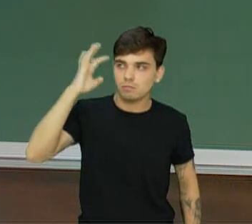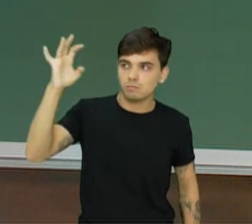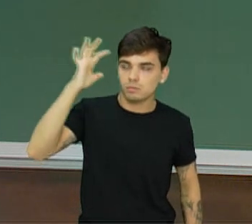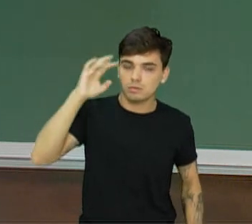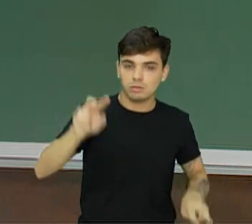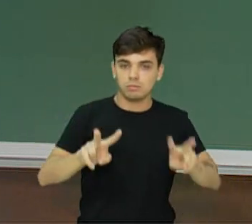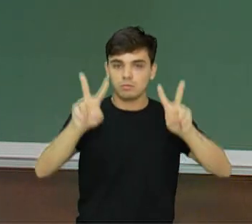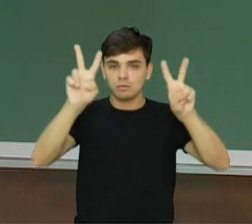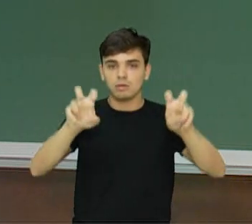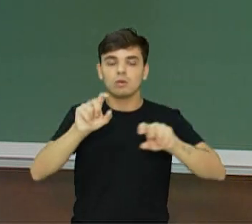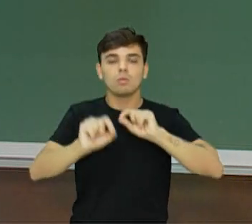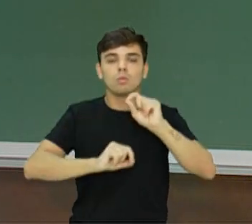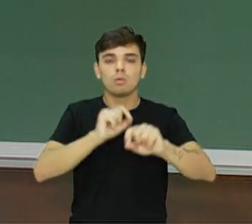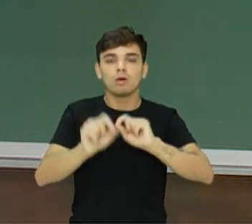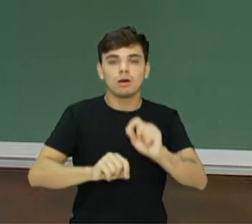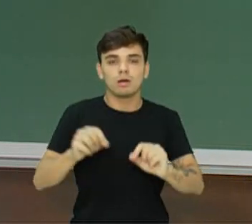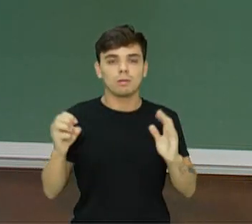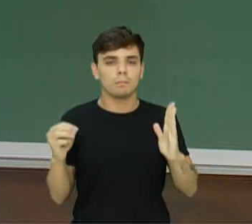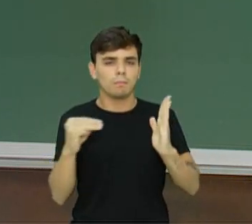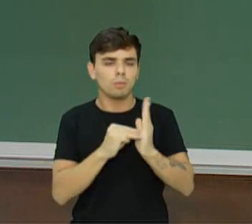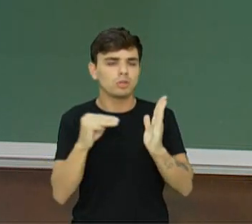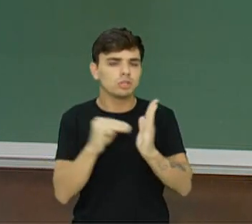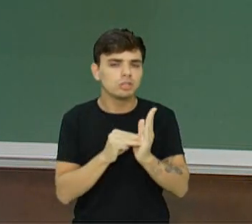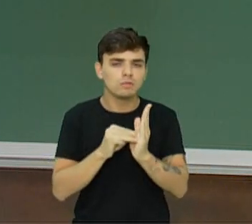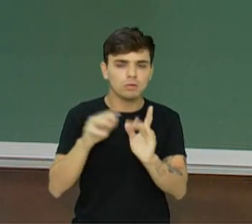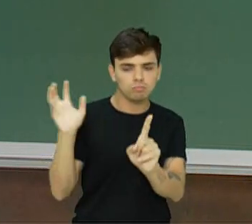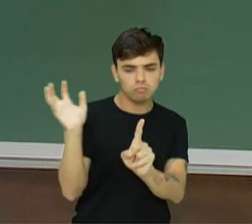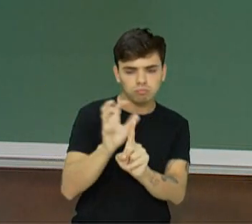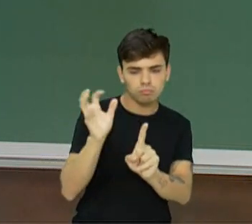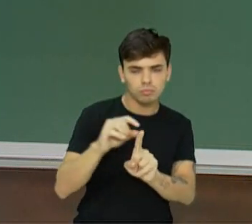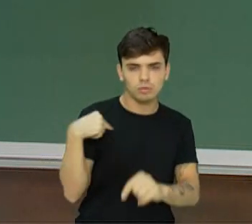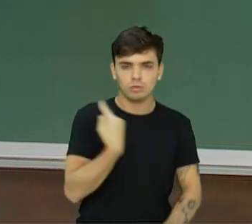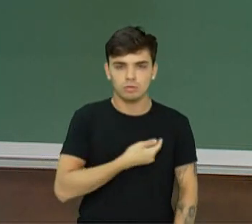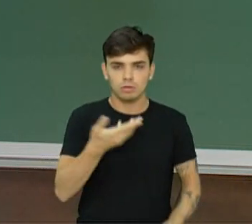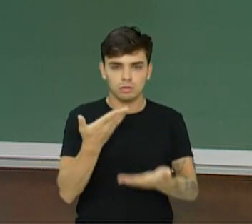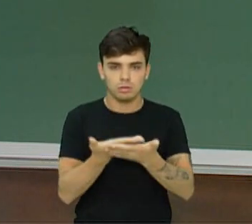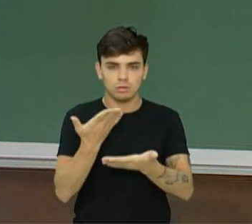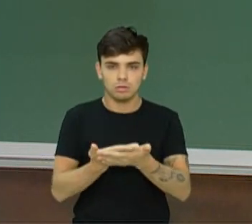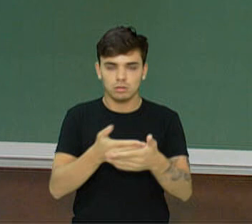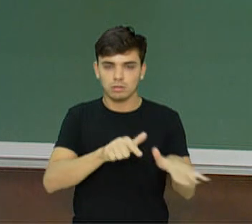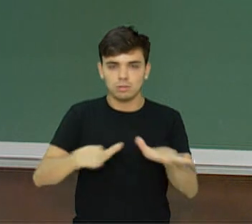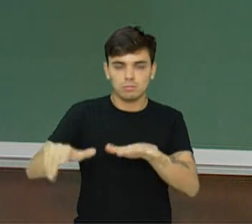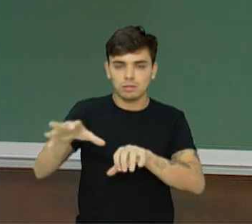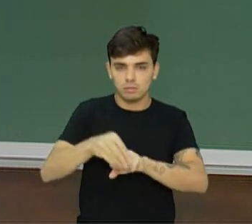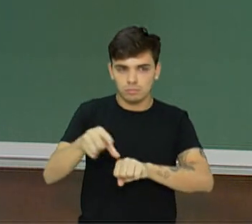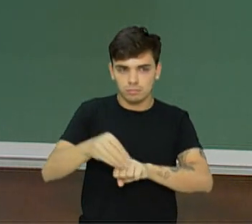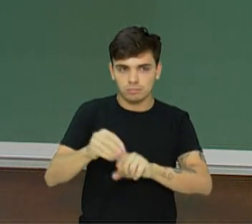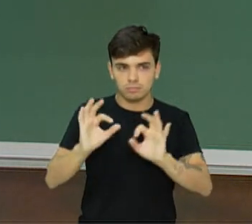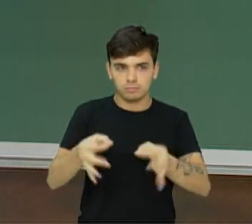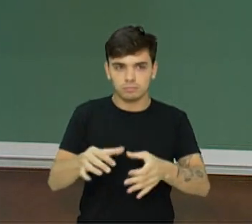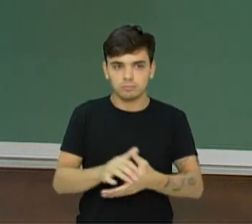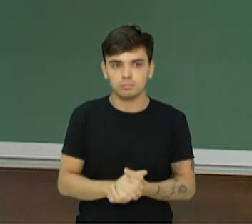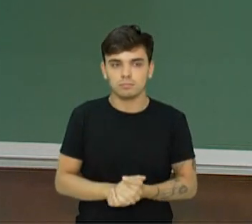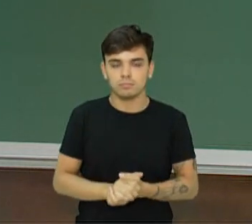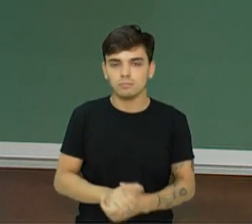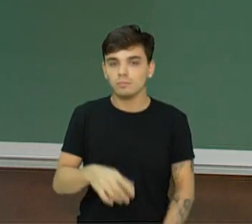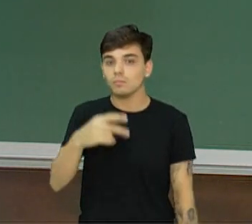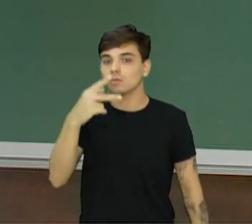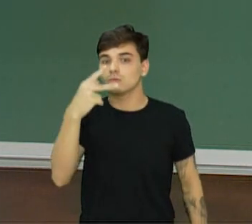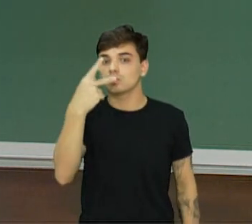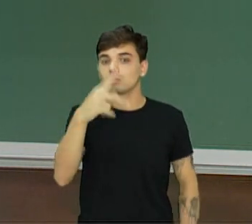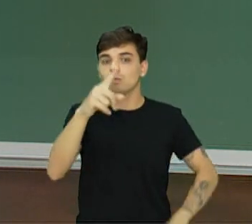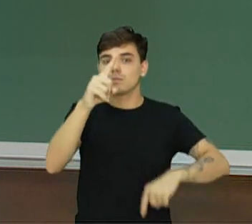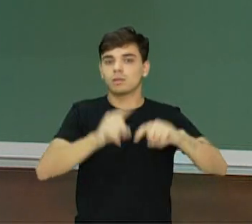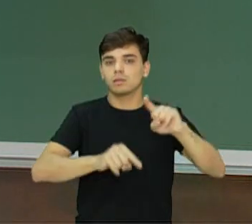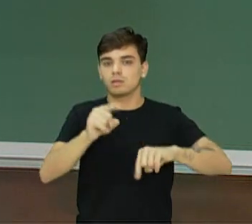refletindo sobre a questão motivadora dessas nossas aulas aqui na Semana do Conhecimento. O seu material pode